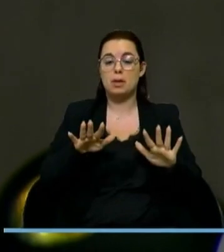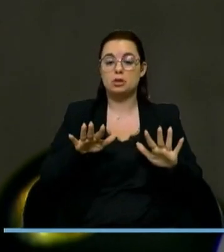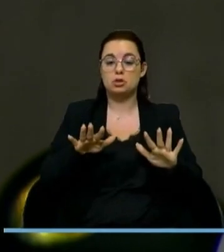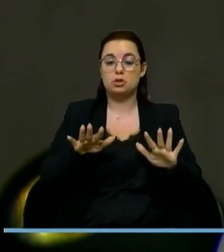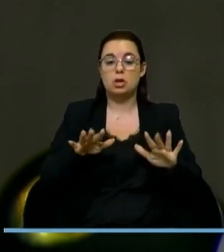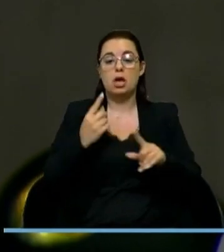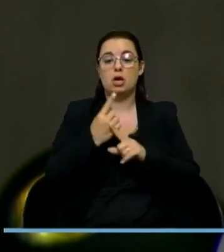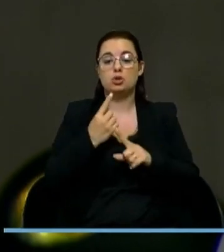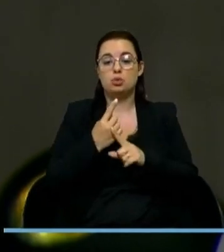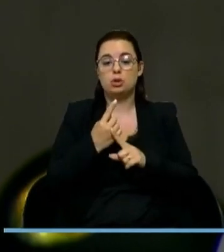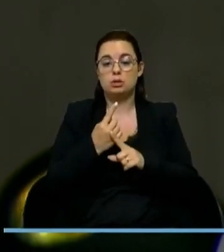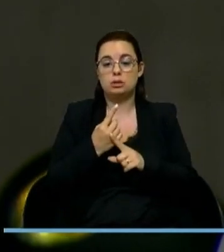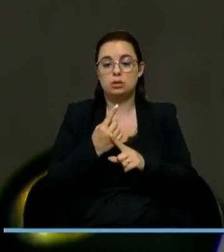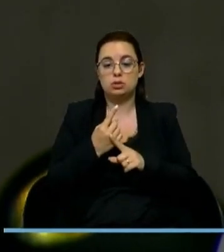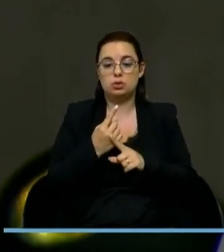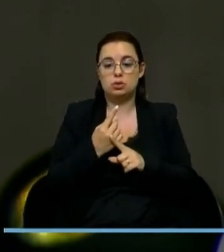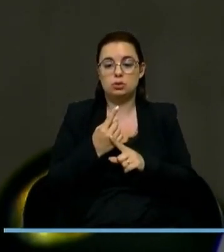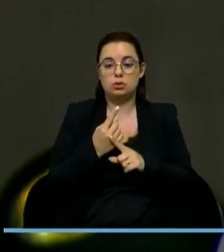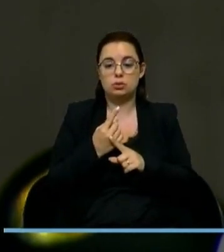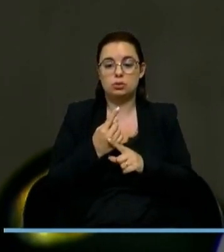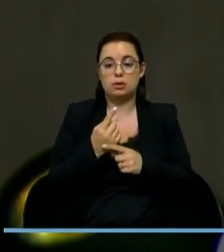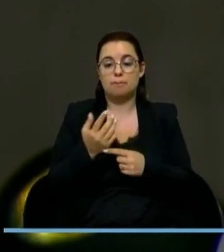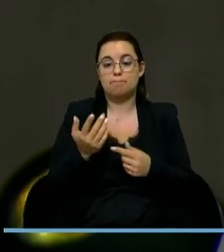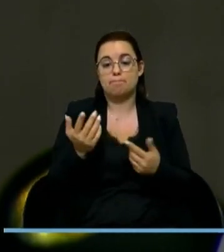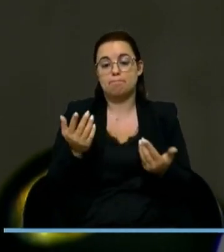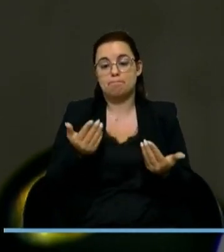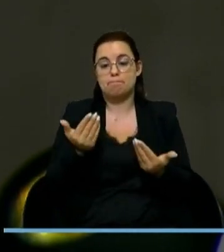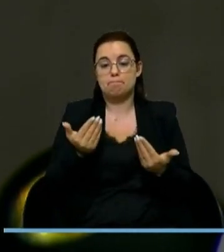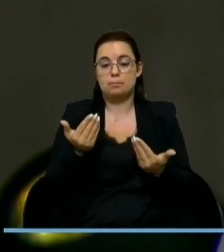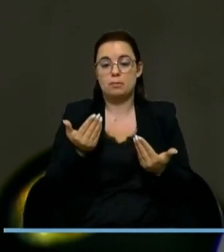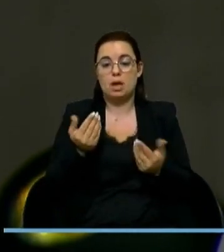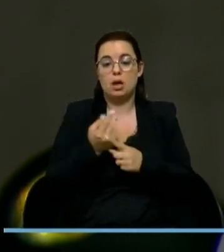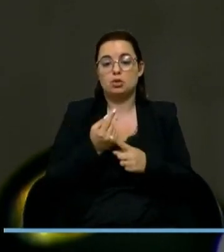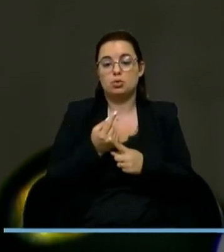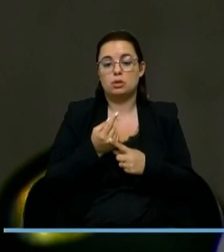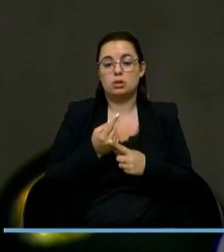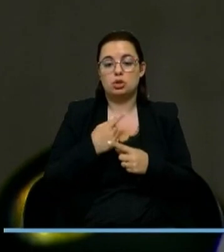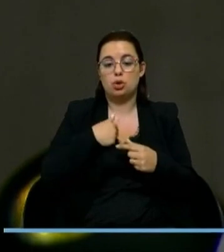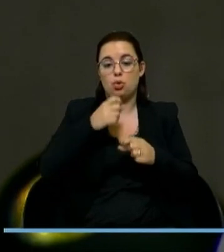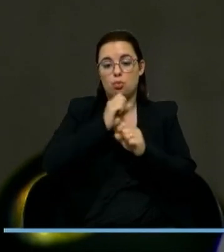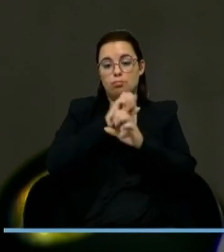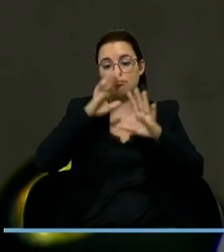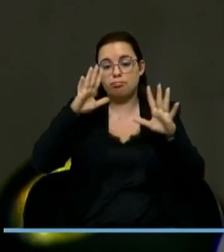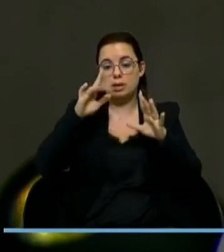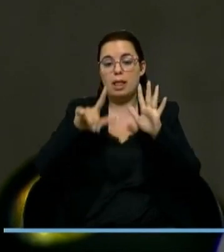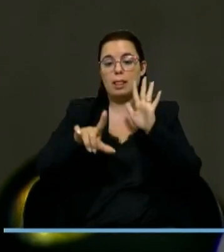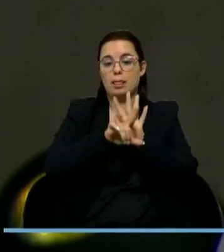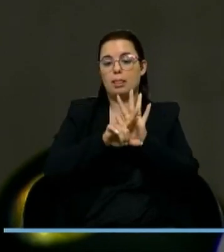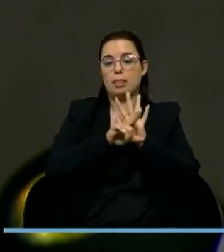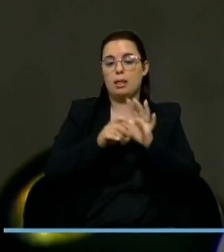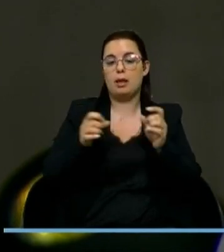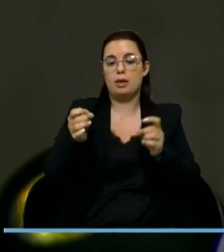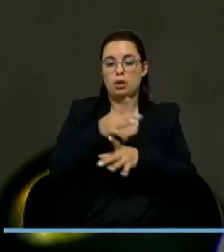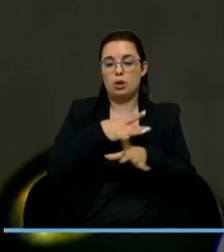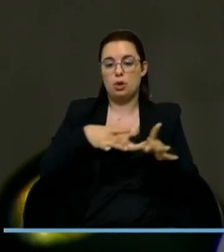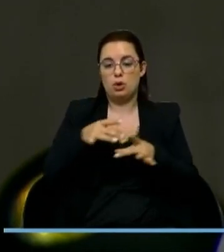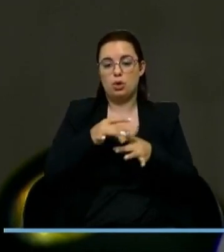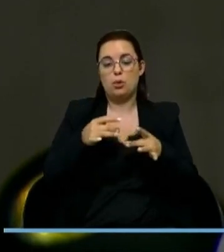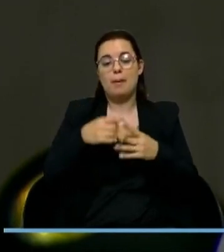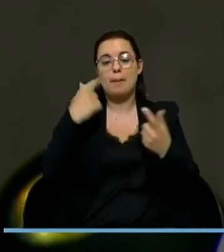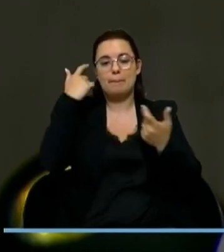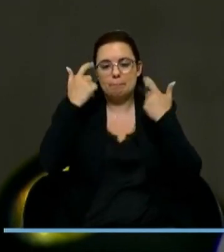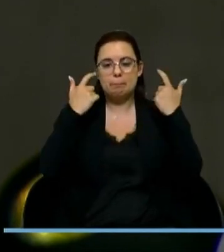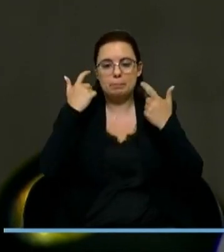Mas aquilo que basicamente vem no fundo, aquilo que se conclui é que a lei europeia não foi